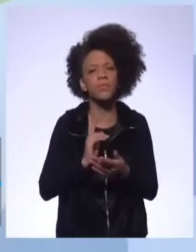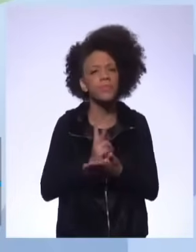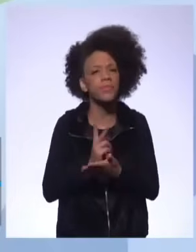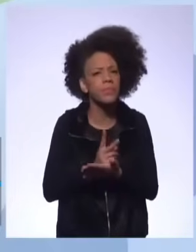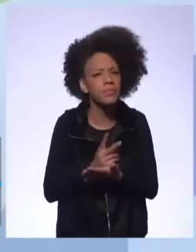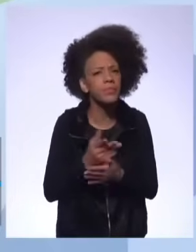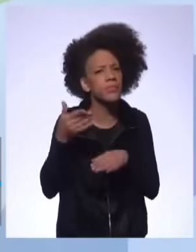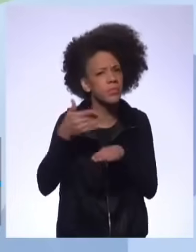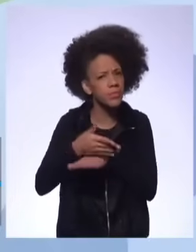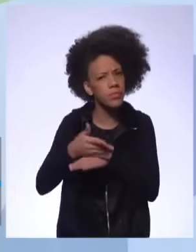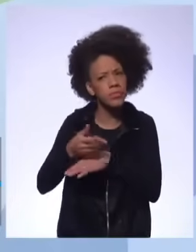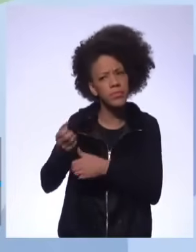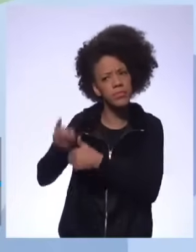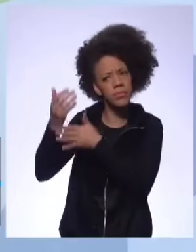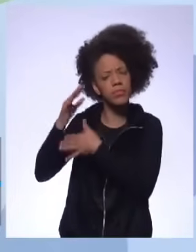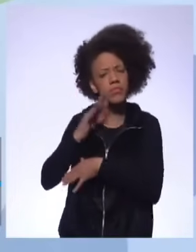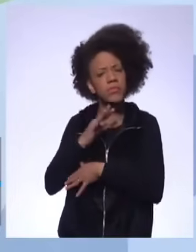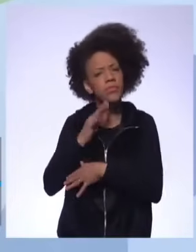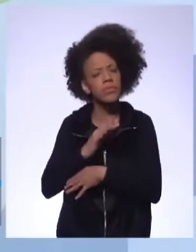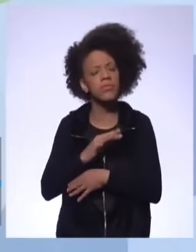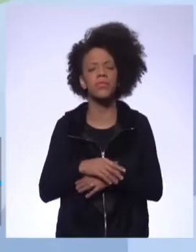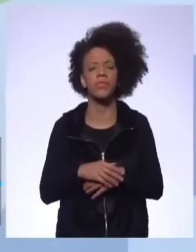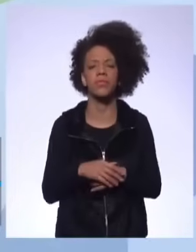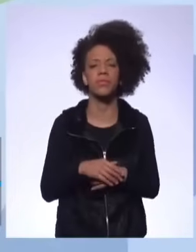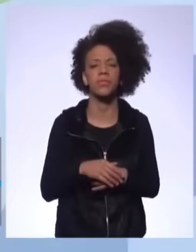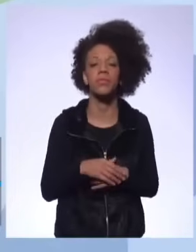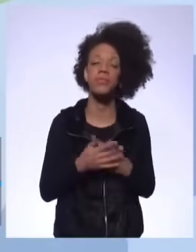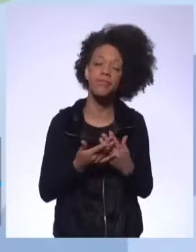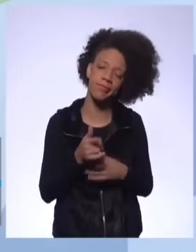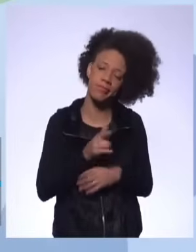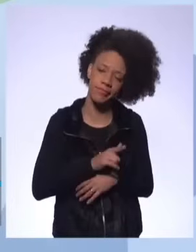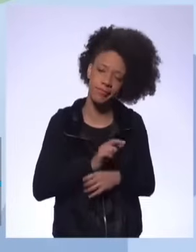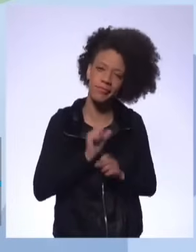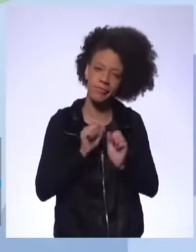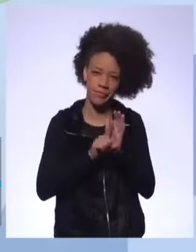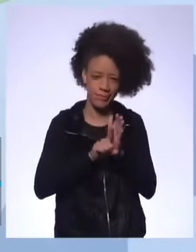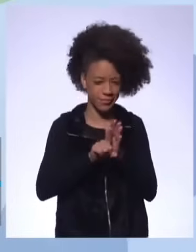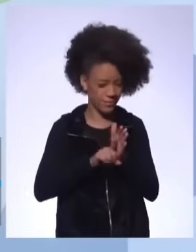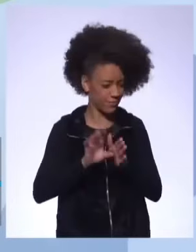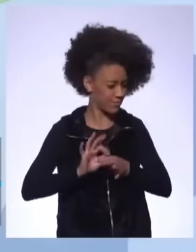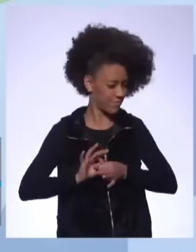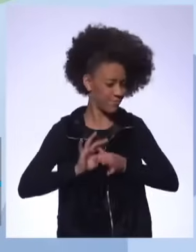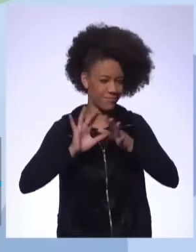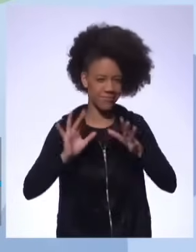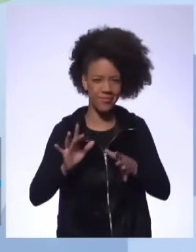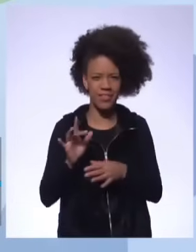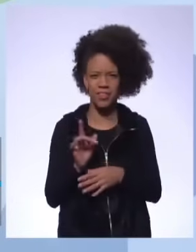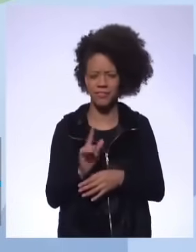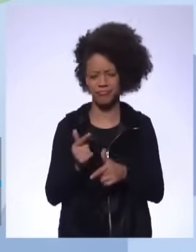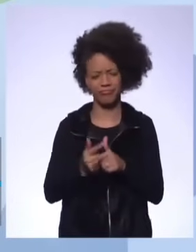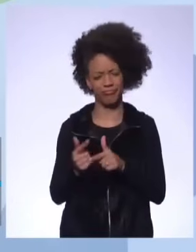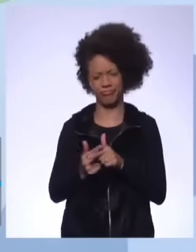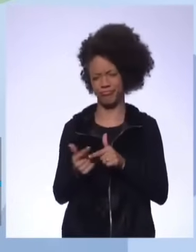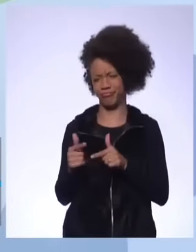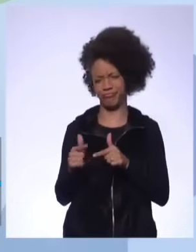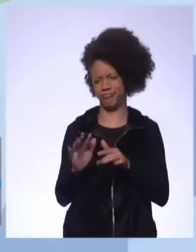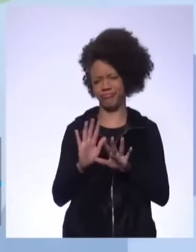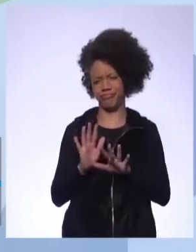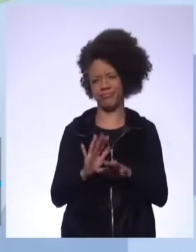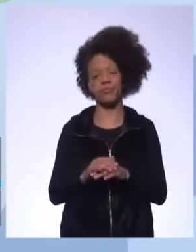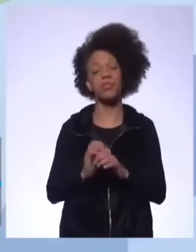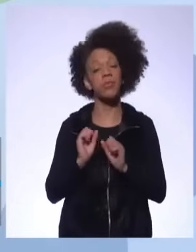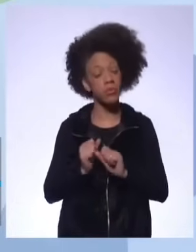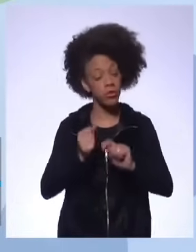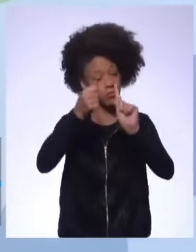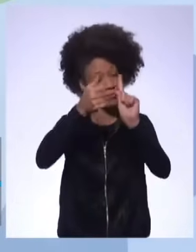também participar no chat, é bem legal. É claro que você pode pesquisar, fica à vontade. Aqui a gente não tem esse problema, não. Você pode buscar